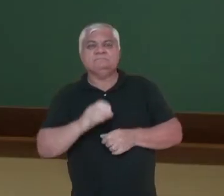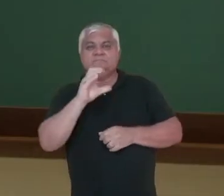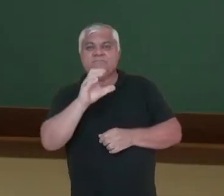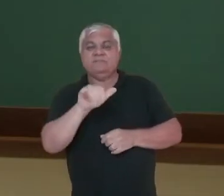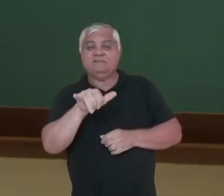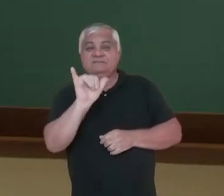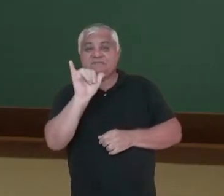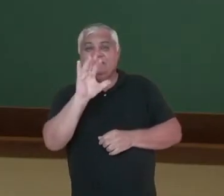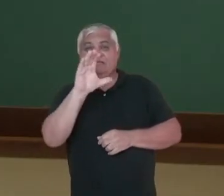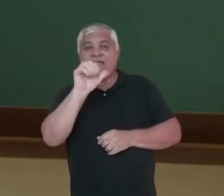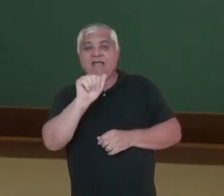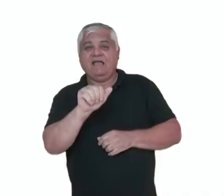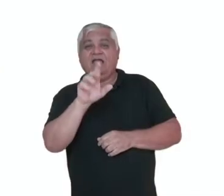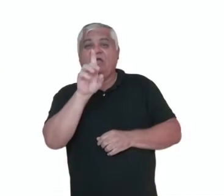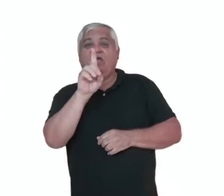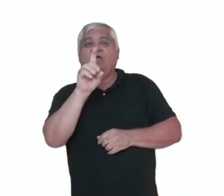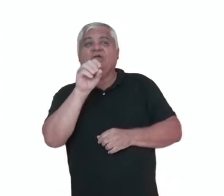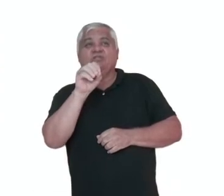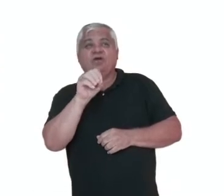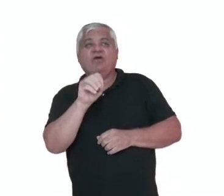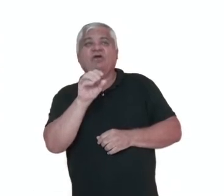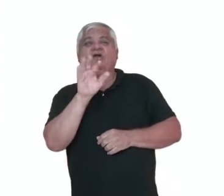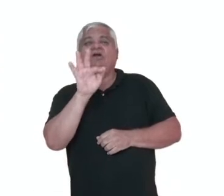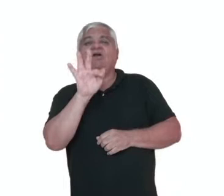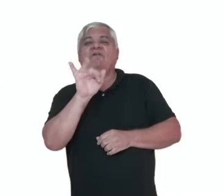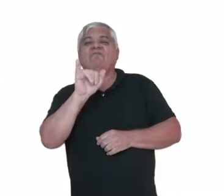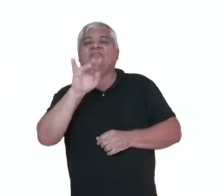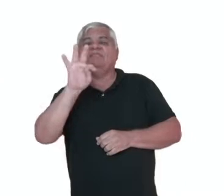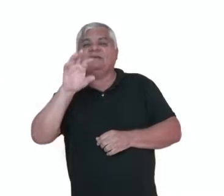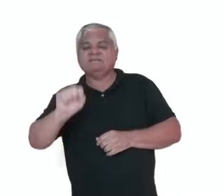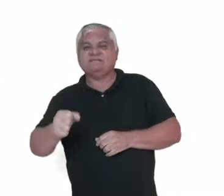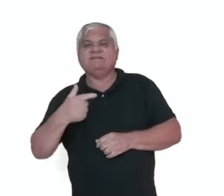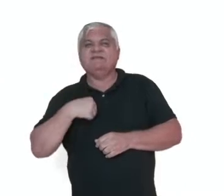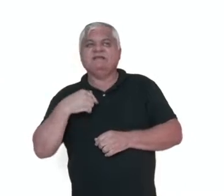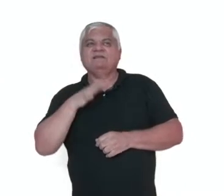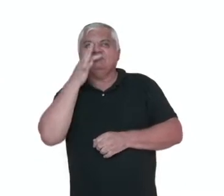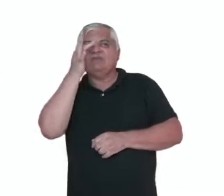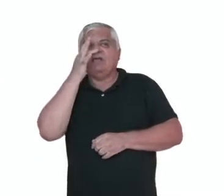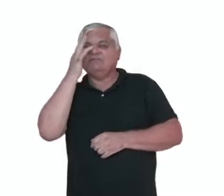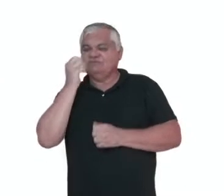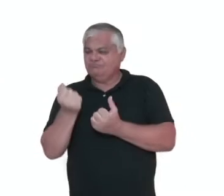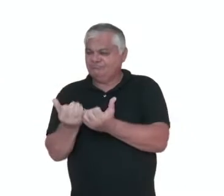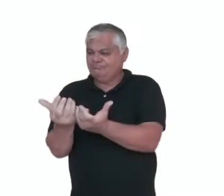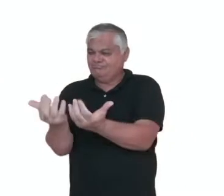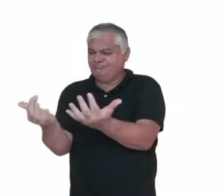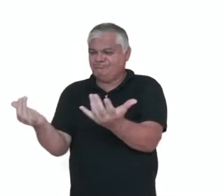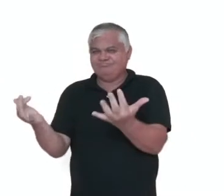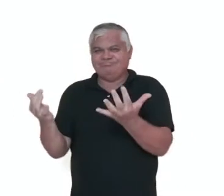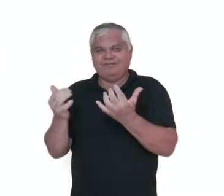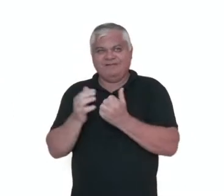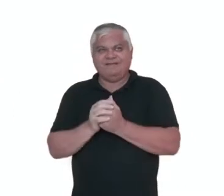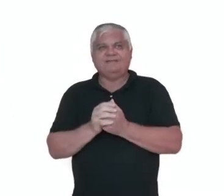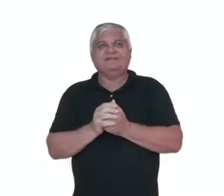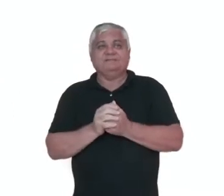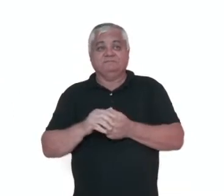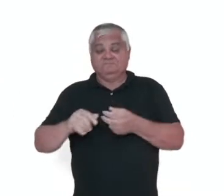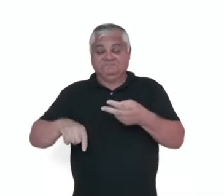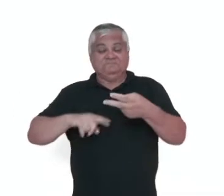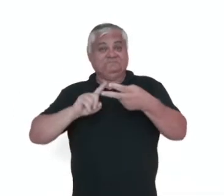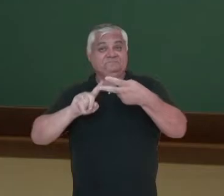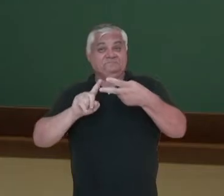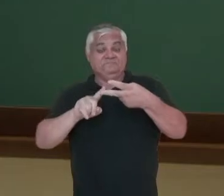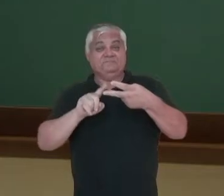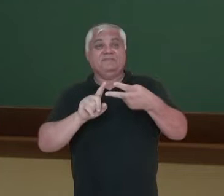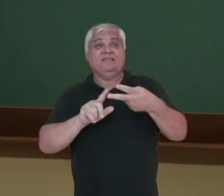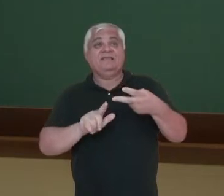cicadófita, né, que são as cicas, que são aquelas ornamentais, a gente vê nos jardins, né, das casas, tá? A ginkófita, né, que é a ginkgo biloba,